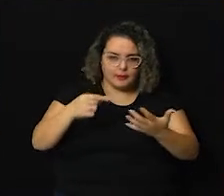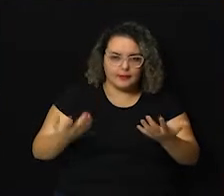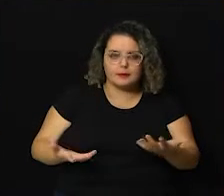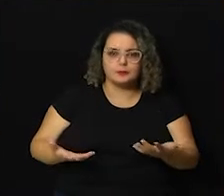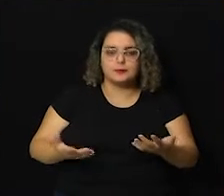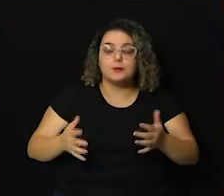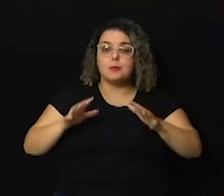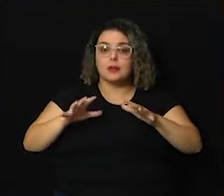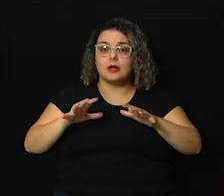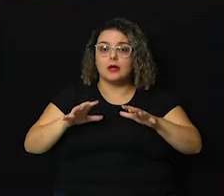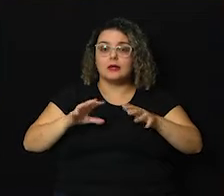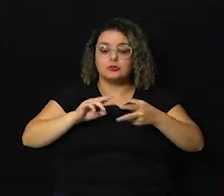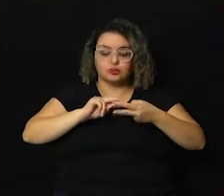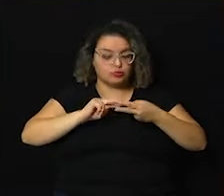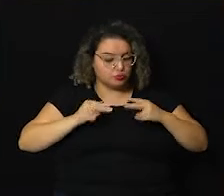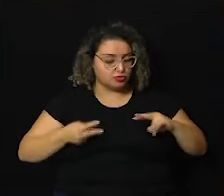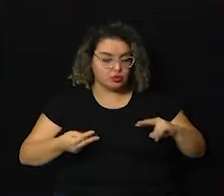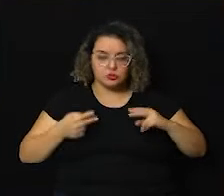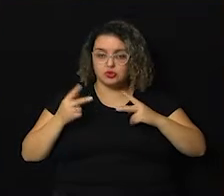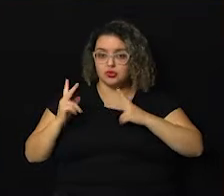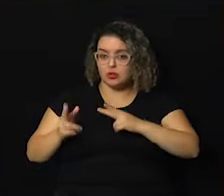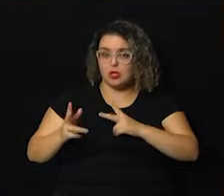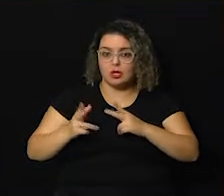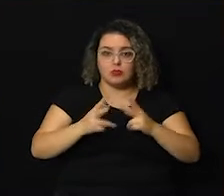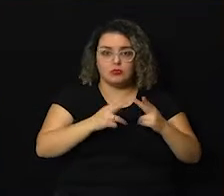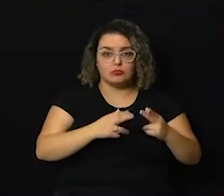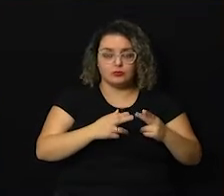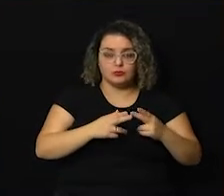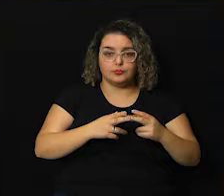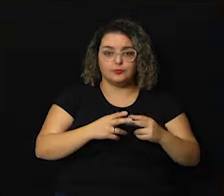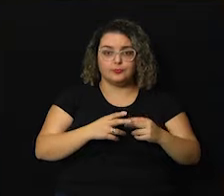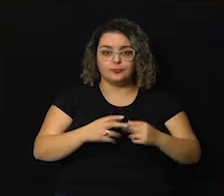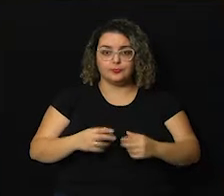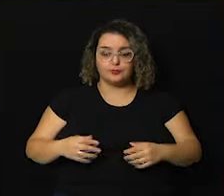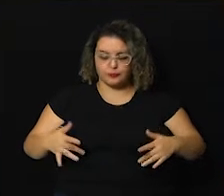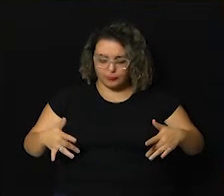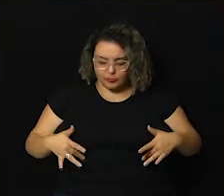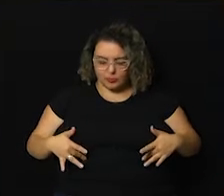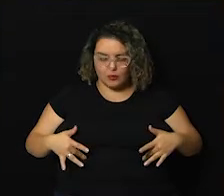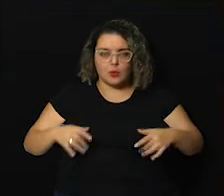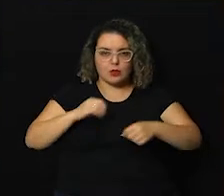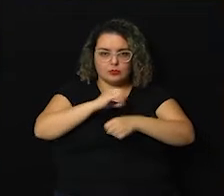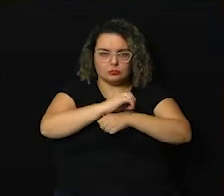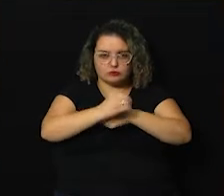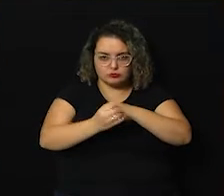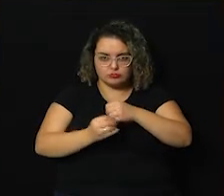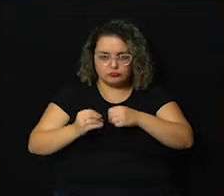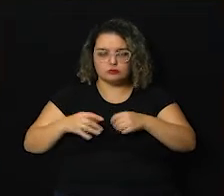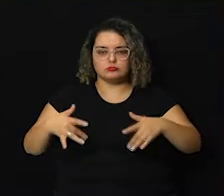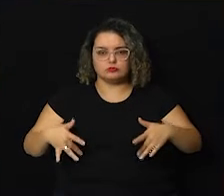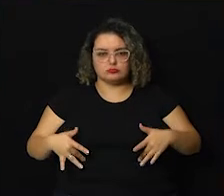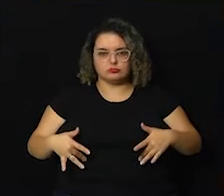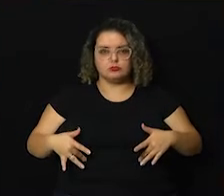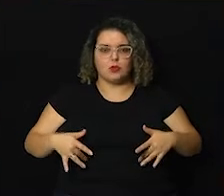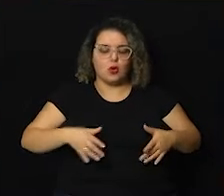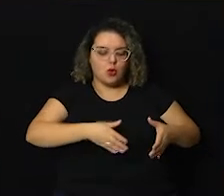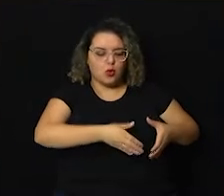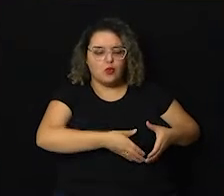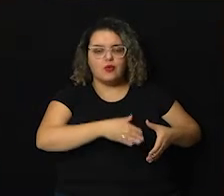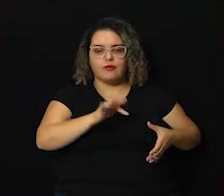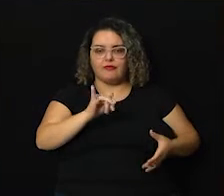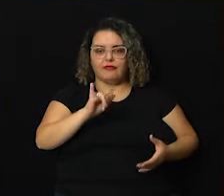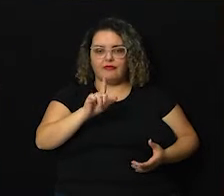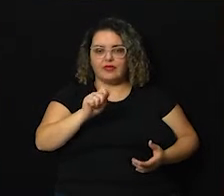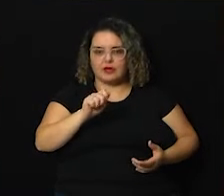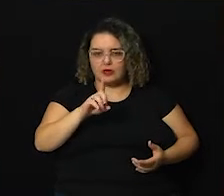o mapa genético é o mesmo. Se você tirar um núcleo de uma célula do rim, pegar um núcleo de uma célula do fígado,